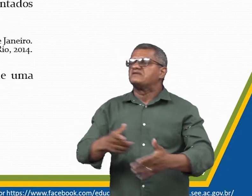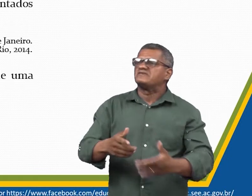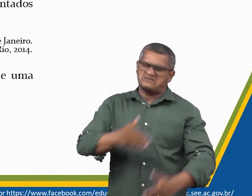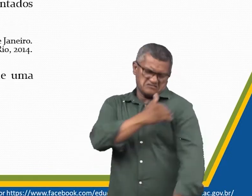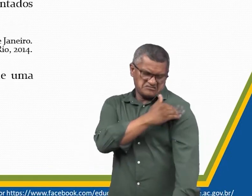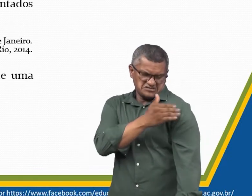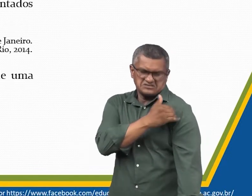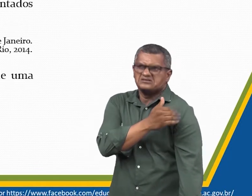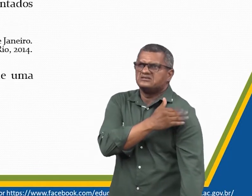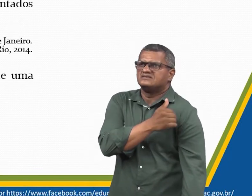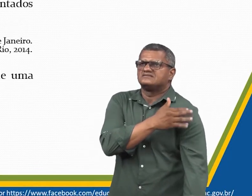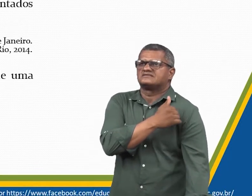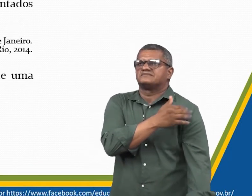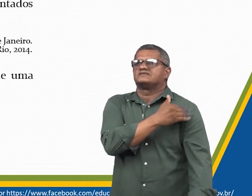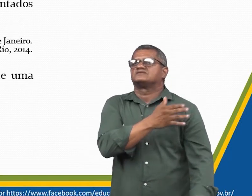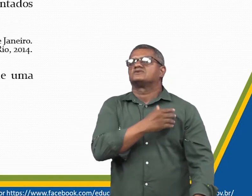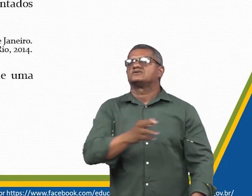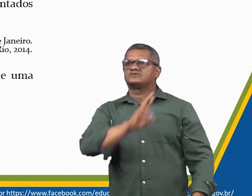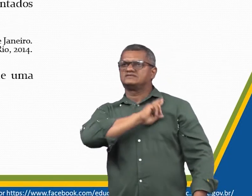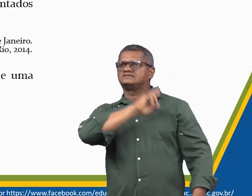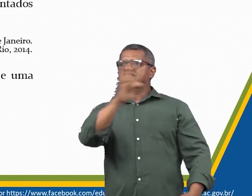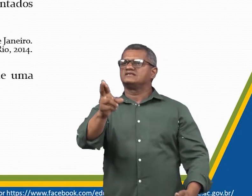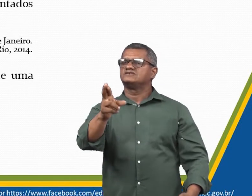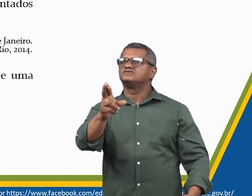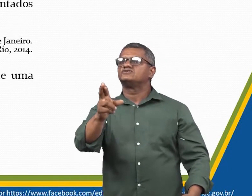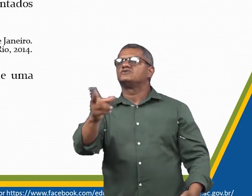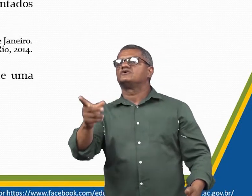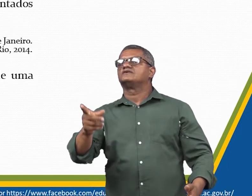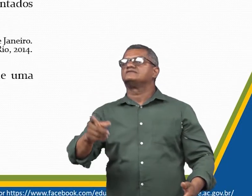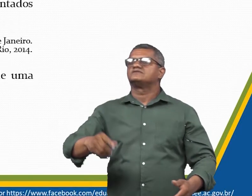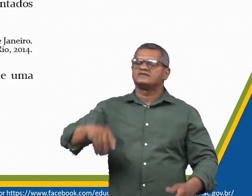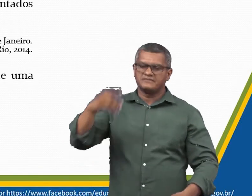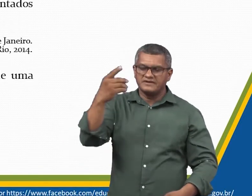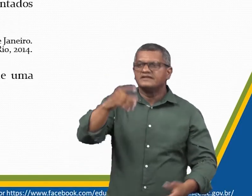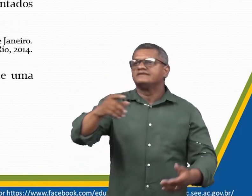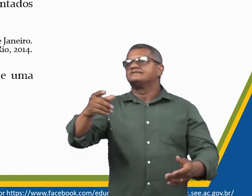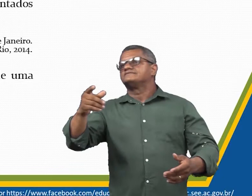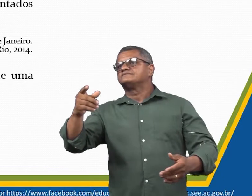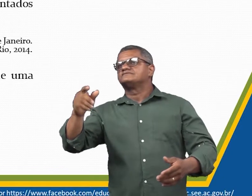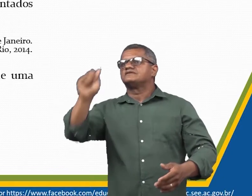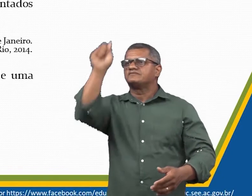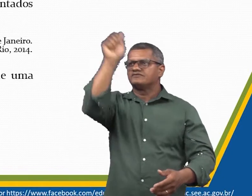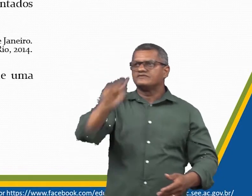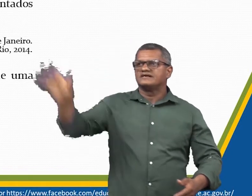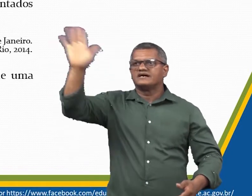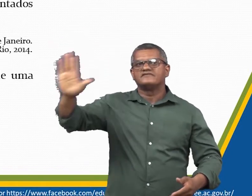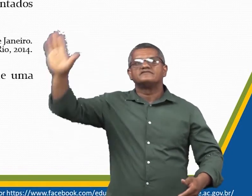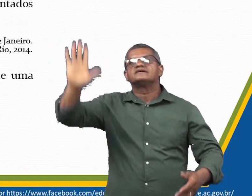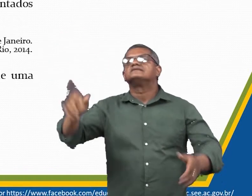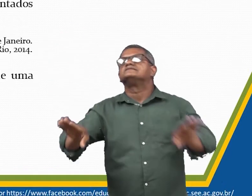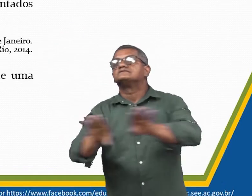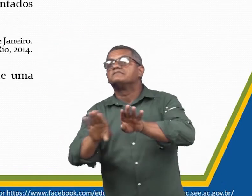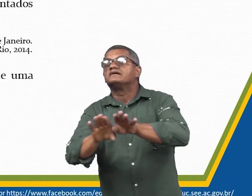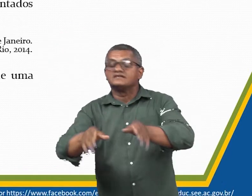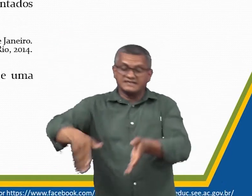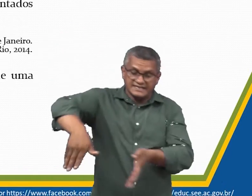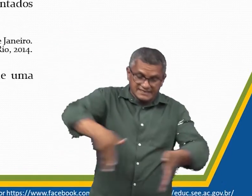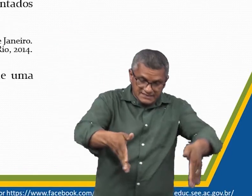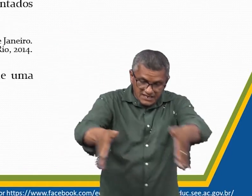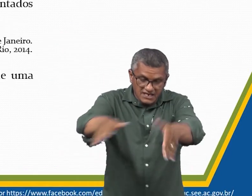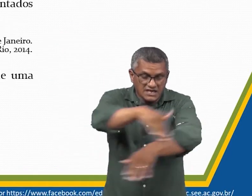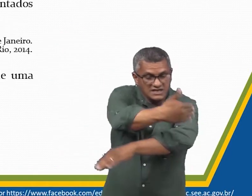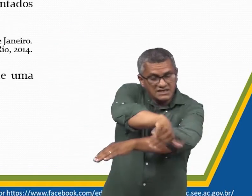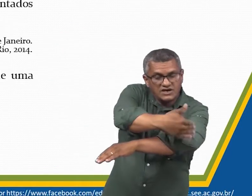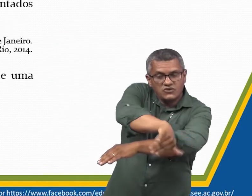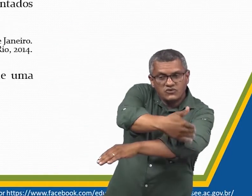e manifestações discriminatórias contra as religiões de matrizes africanas ocorrem em locais públicos.